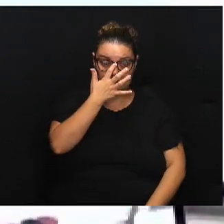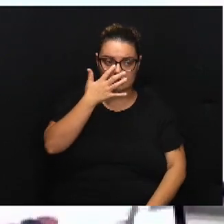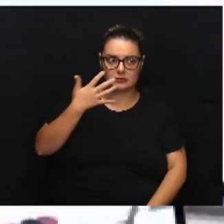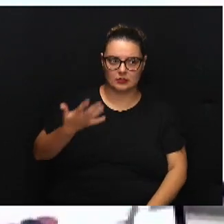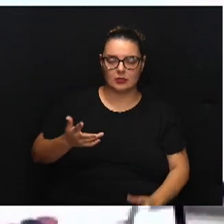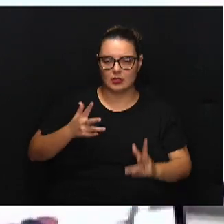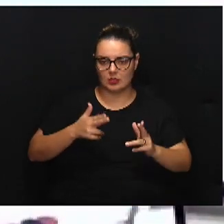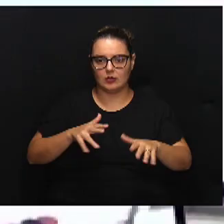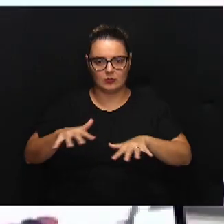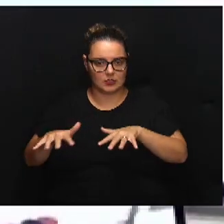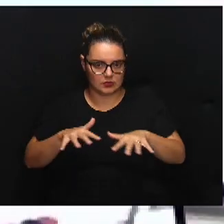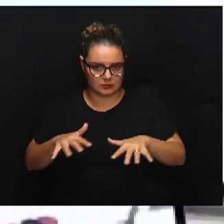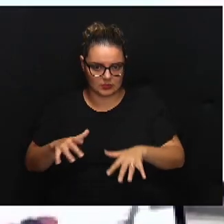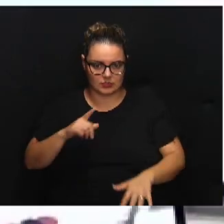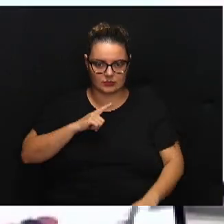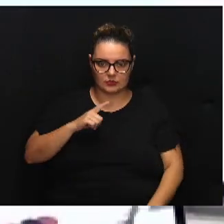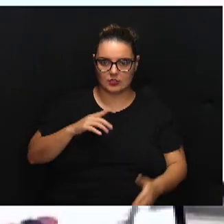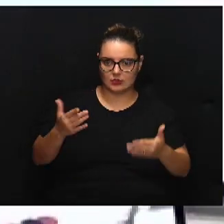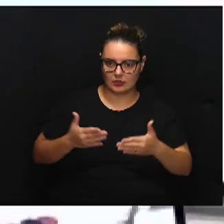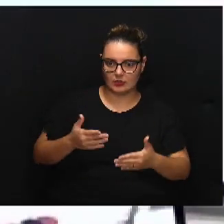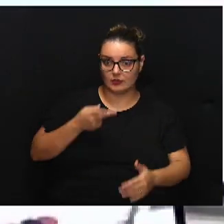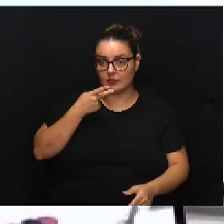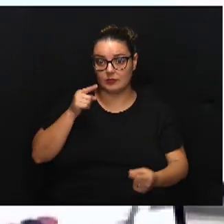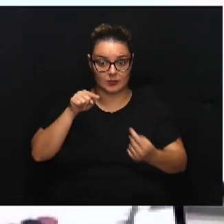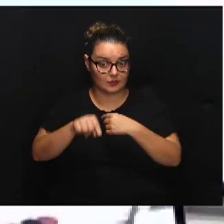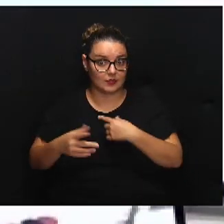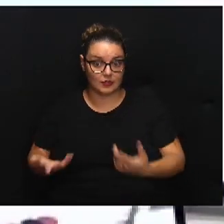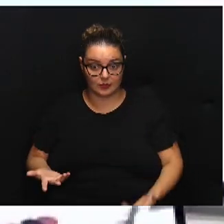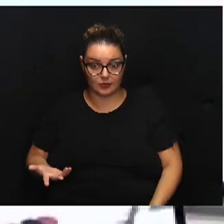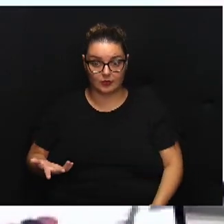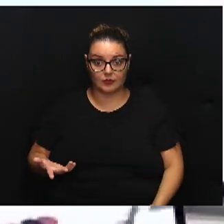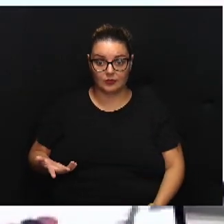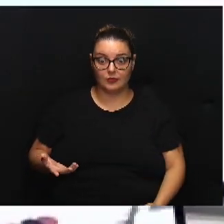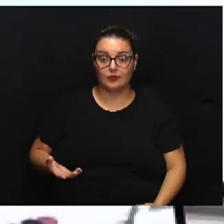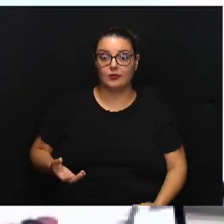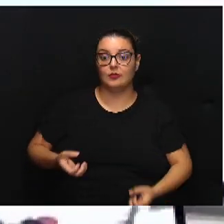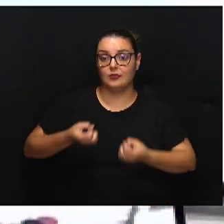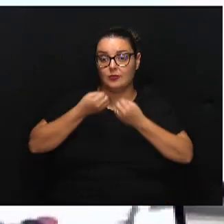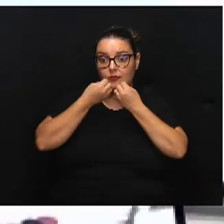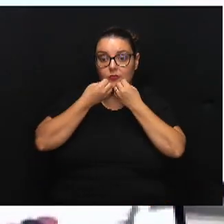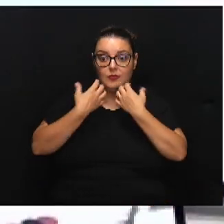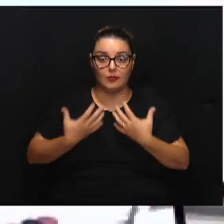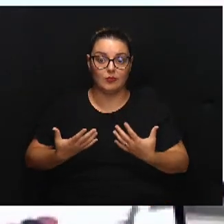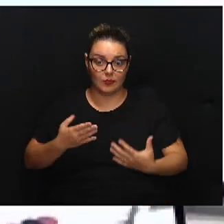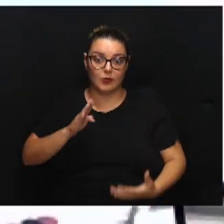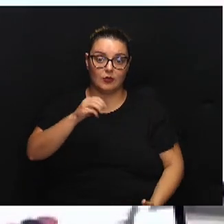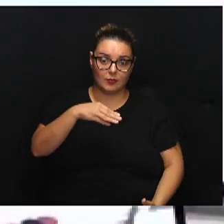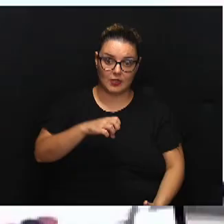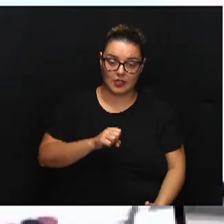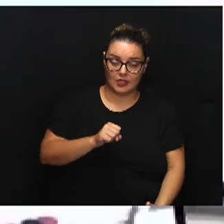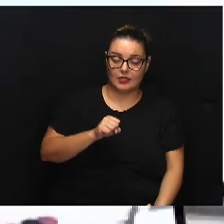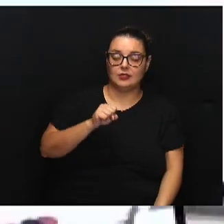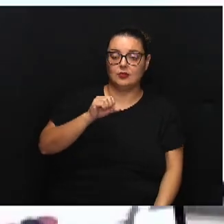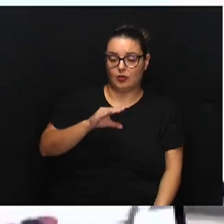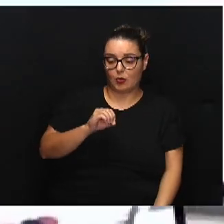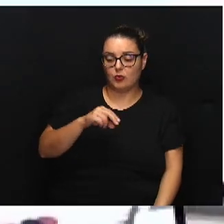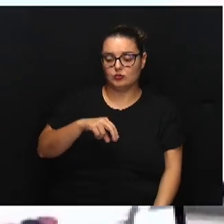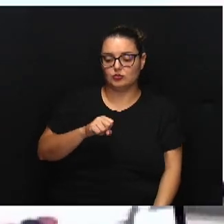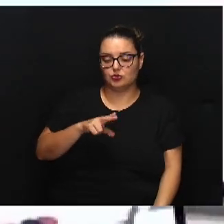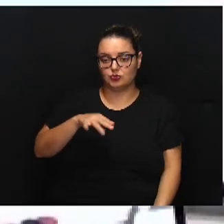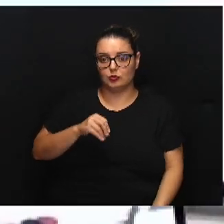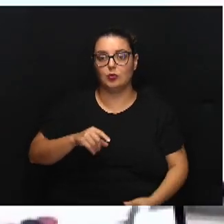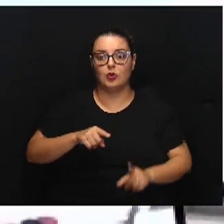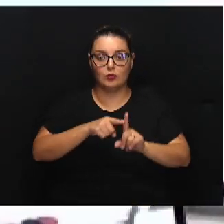como se esse movimento estivesse agora dizendo o contrário, né? Quer dizer, o bem de consumo passa a ser um parto